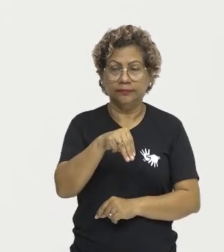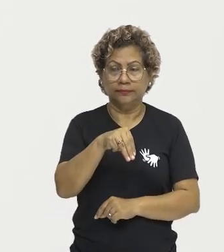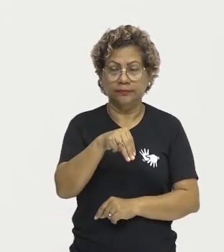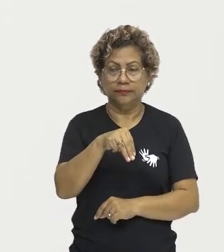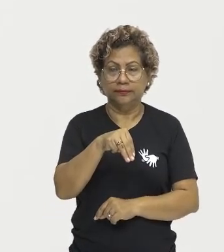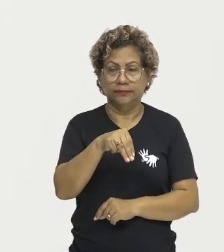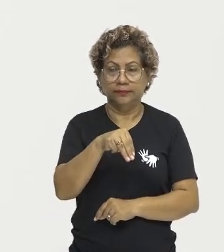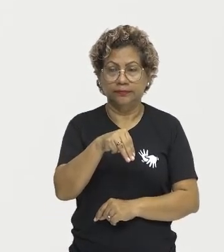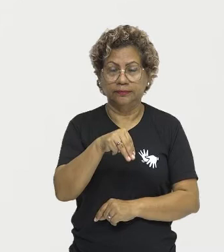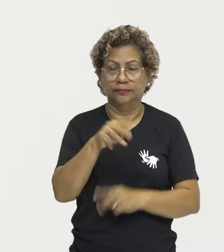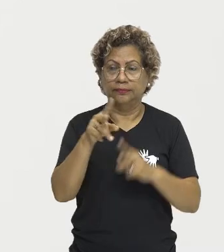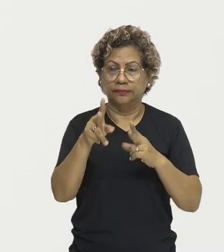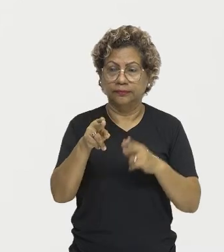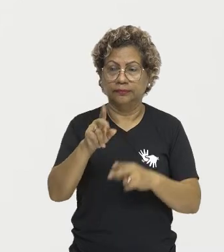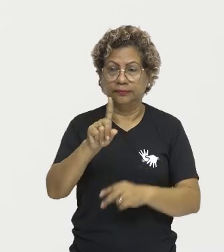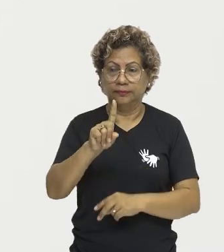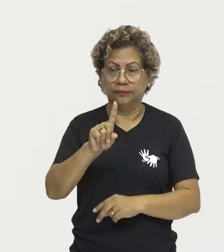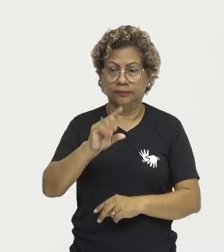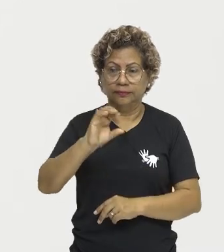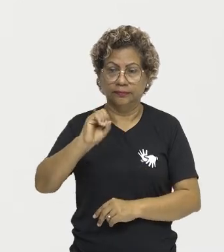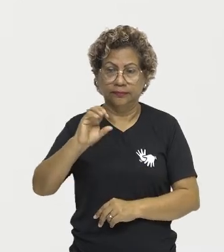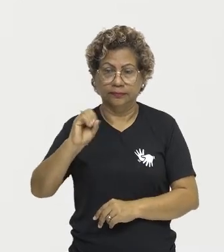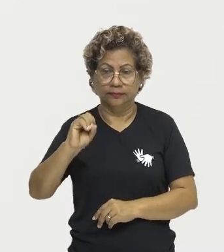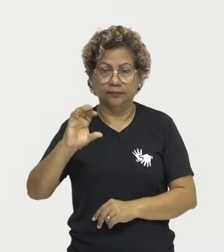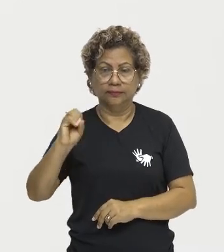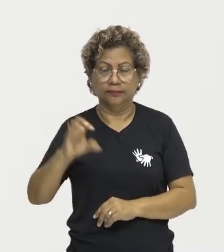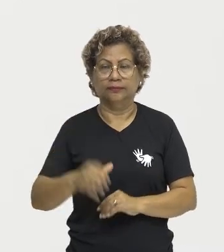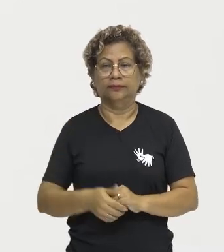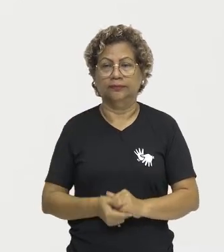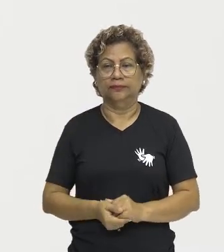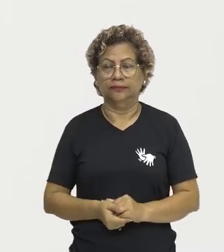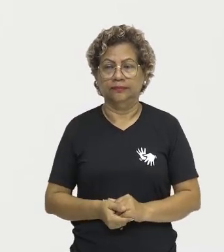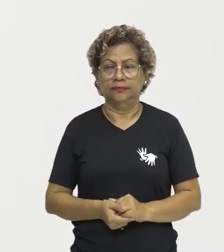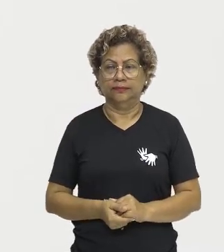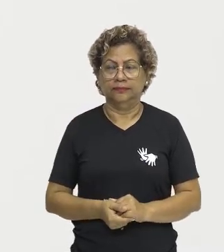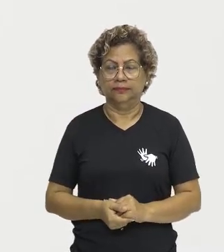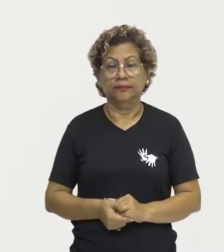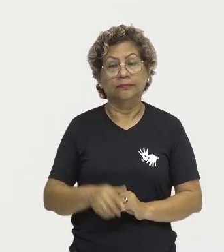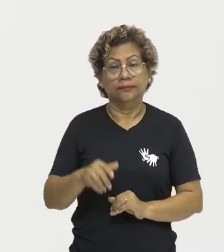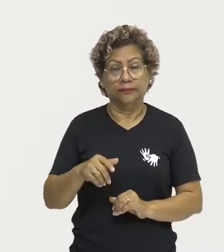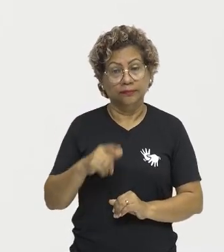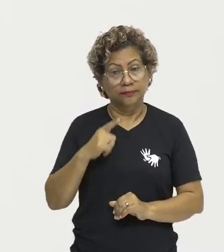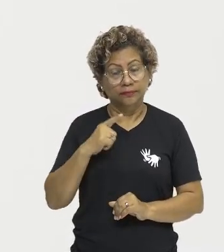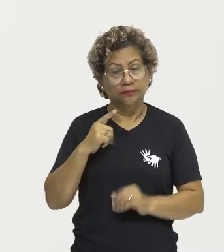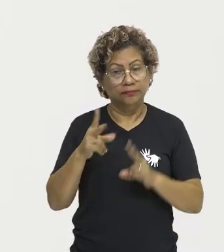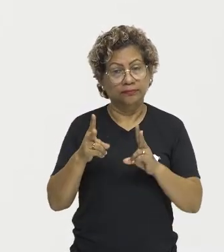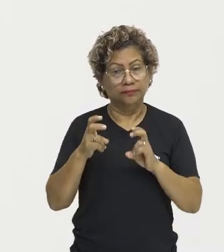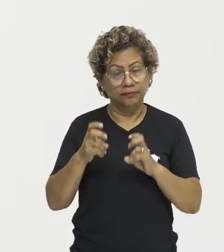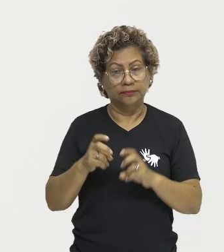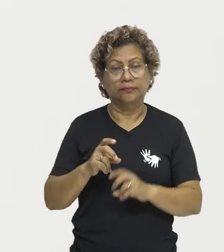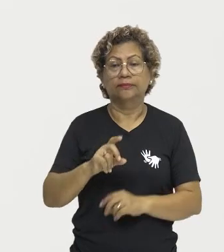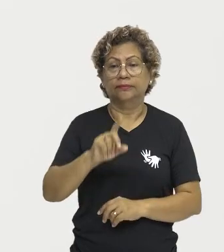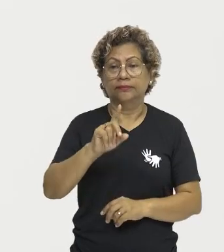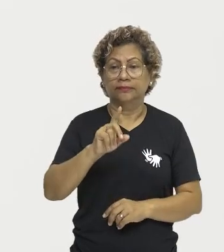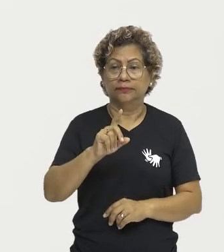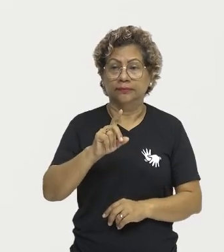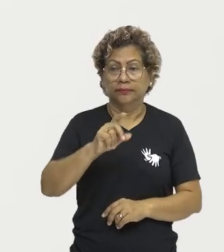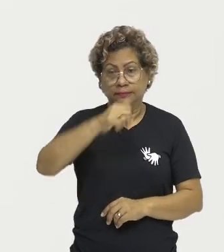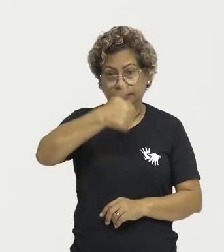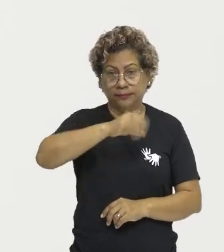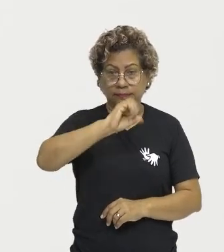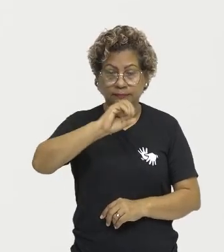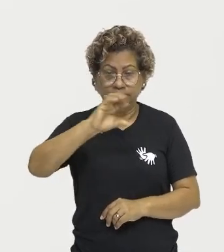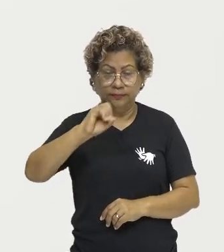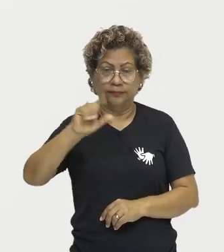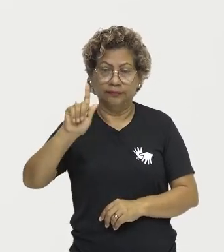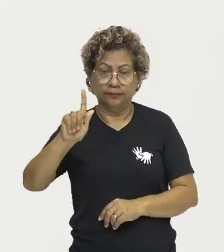1.000 gramas, e a sua temperatura